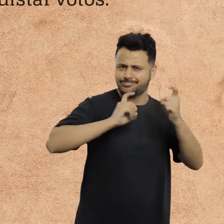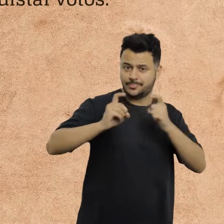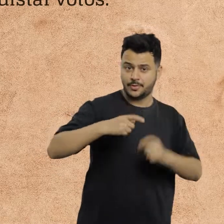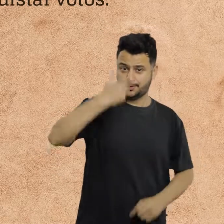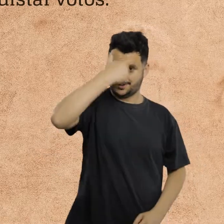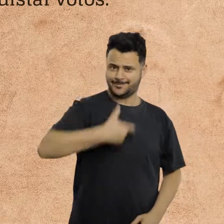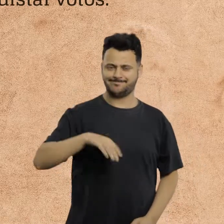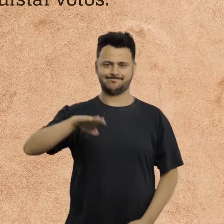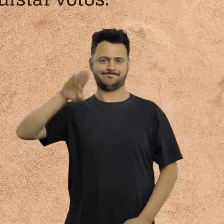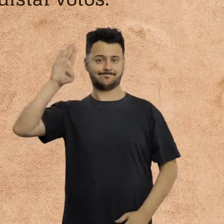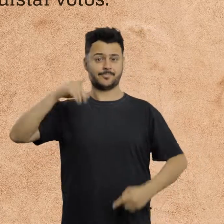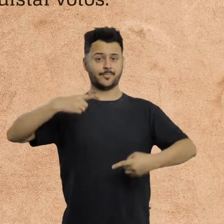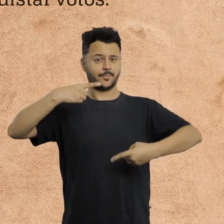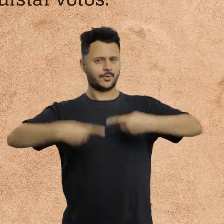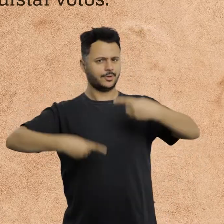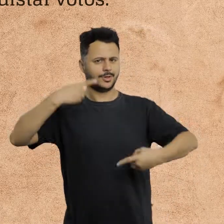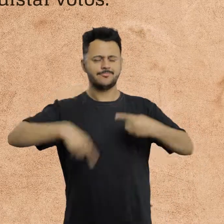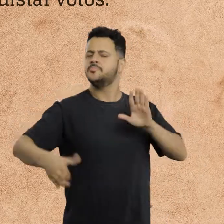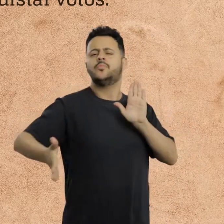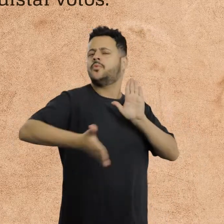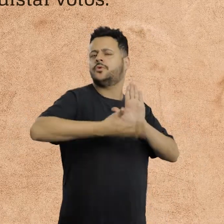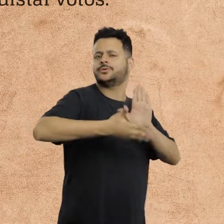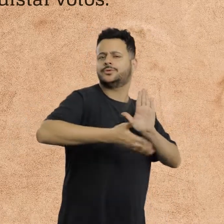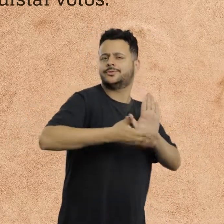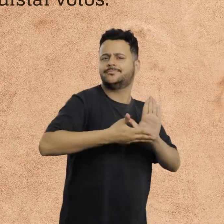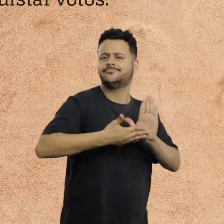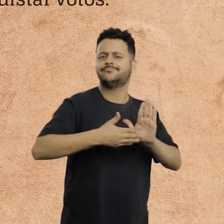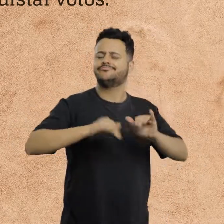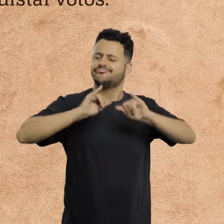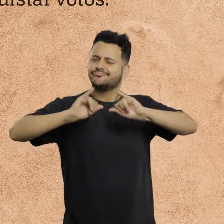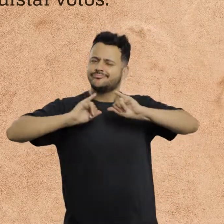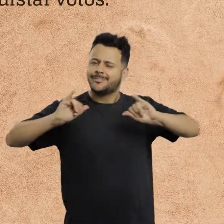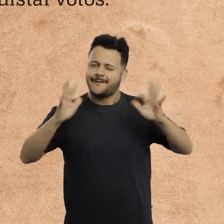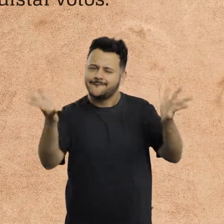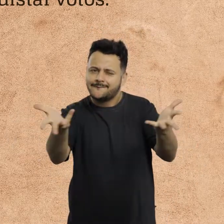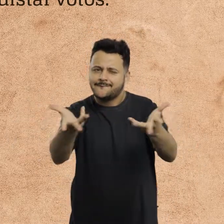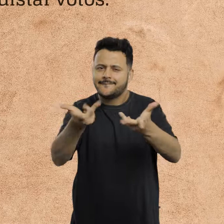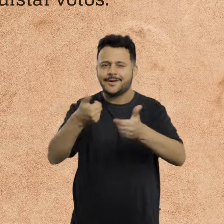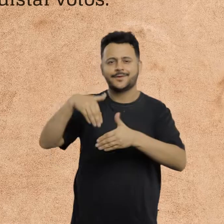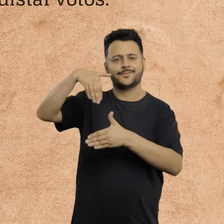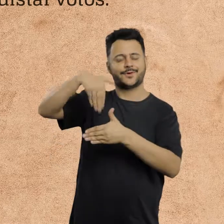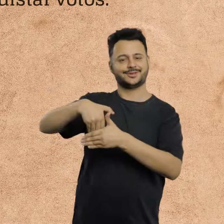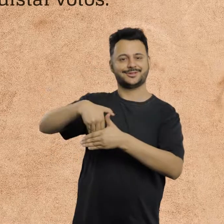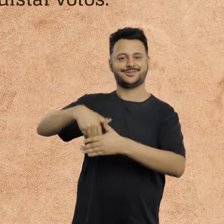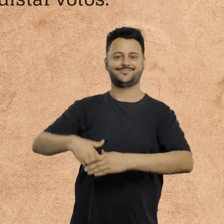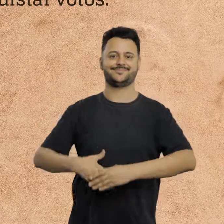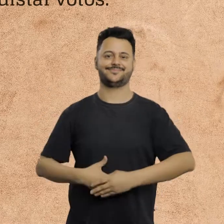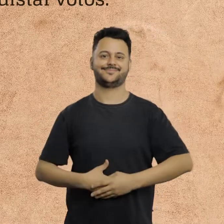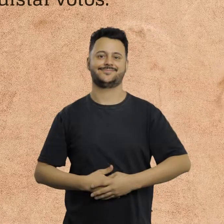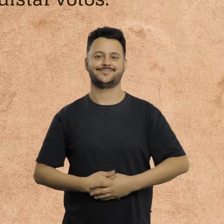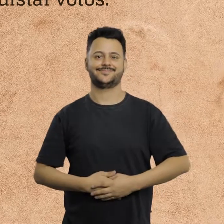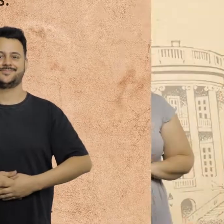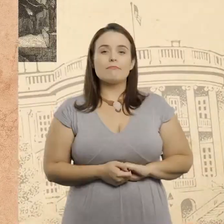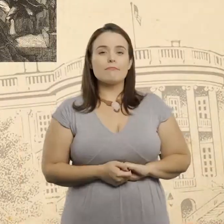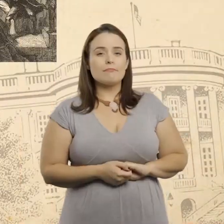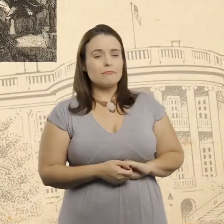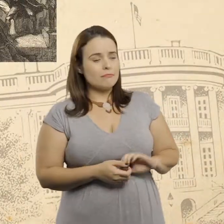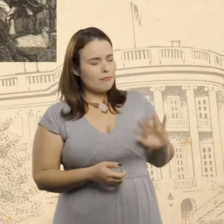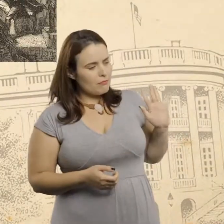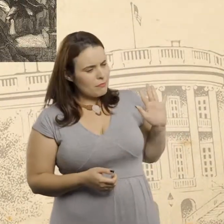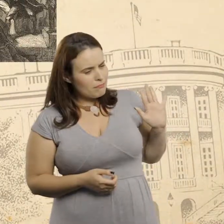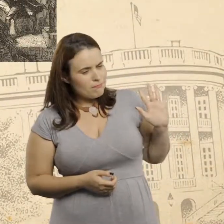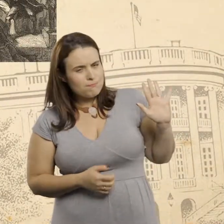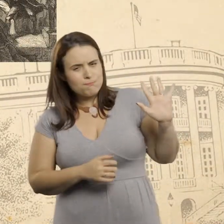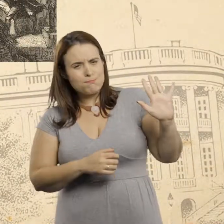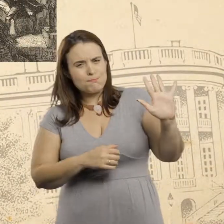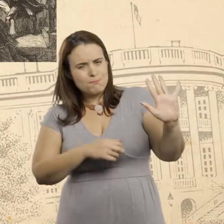Comício. Reunião onde um candidato político fala suas propostas para conquistar votos.